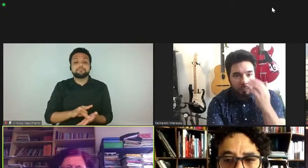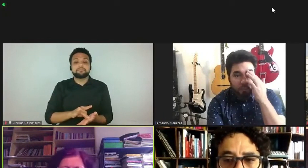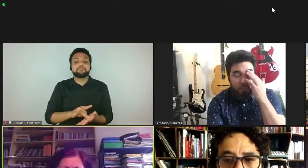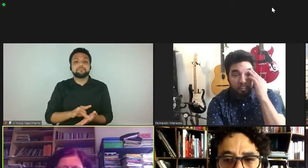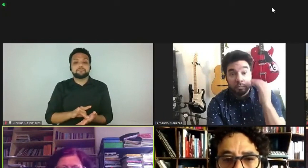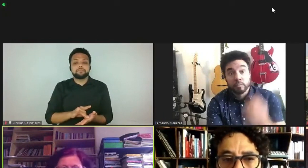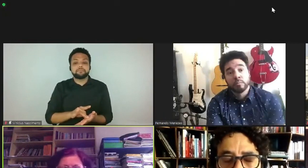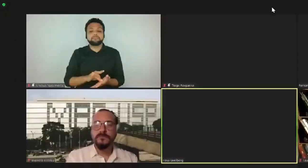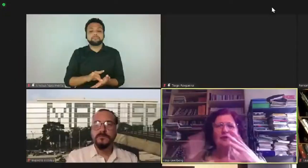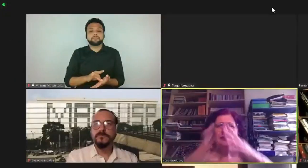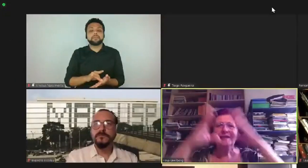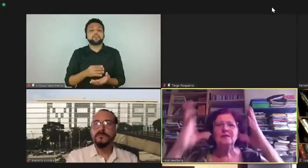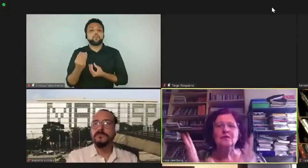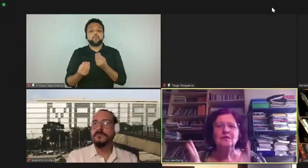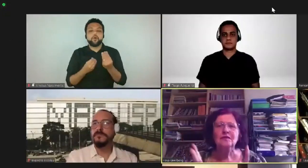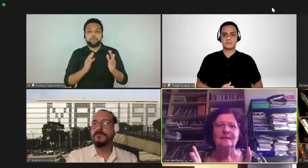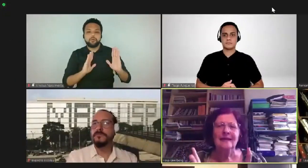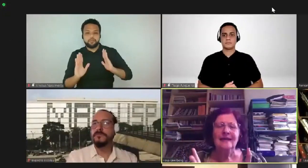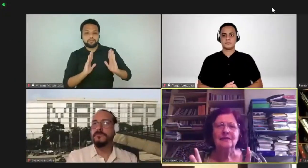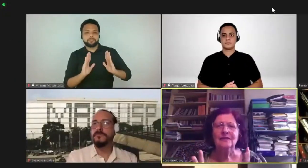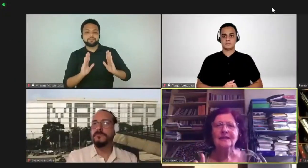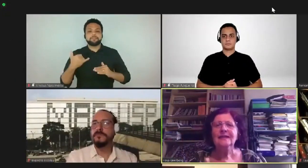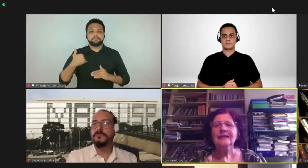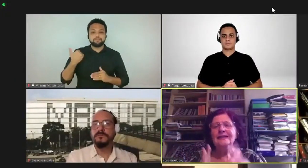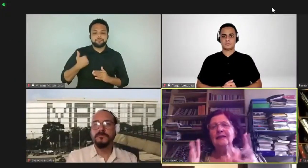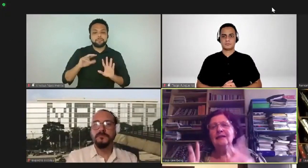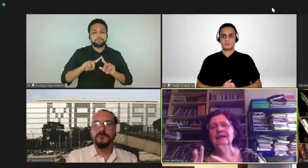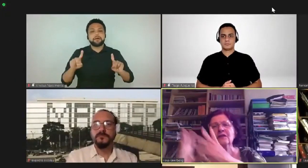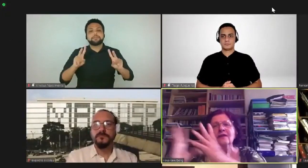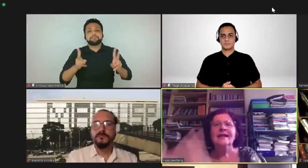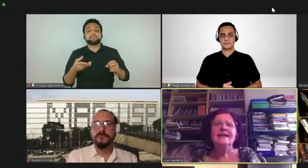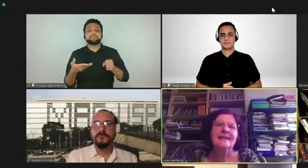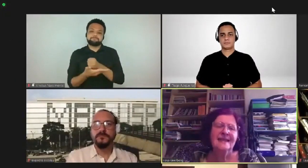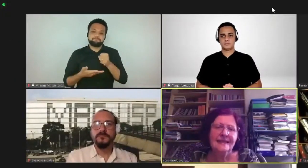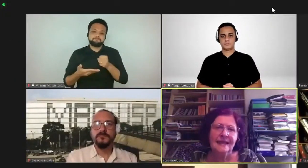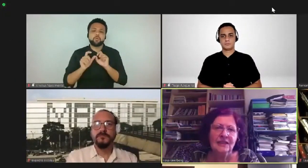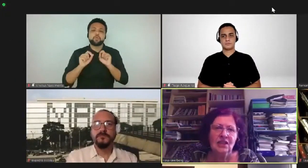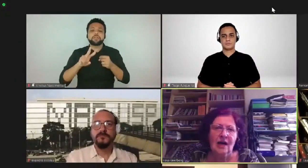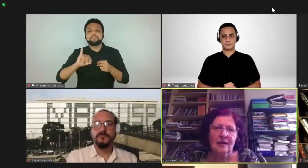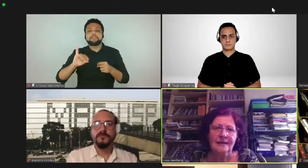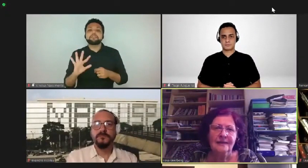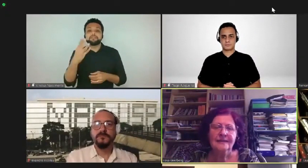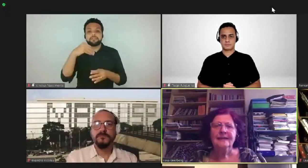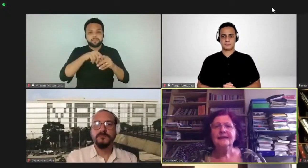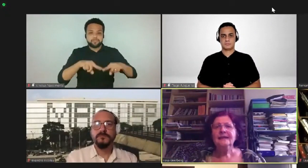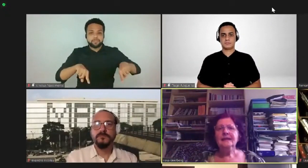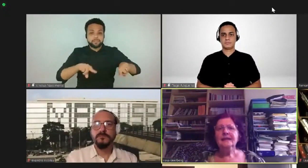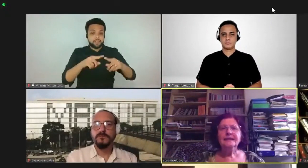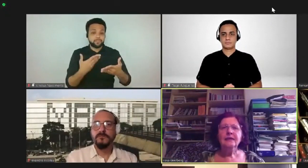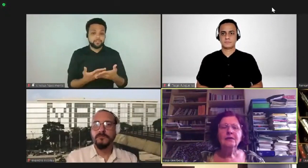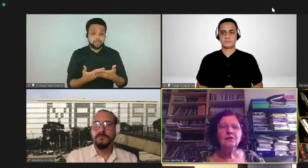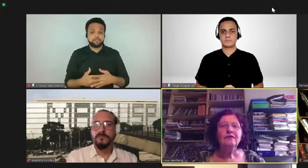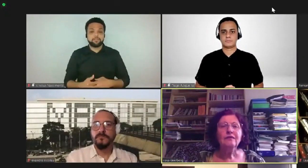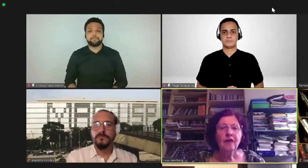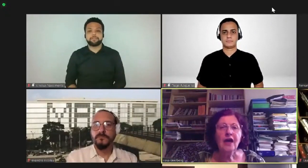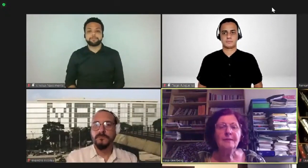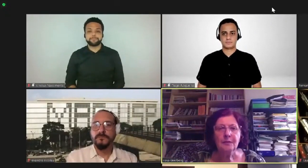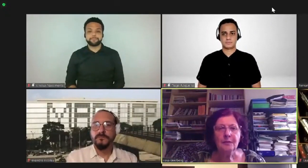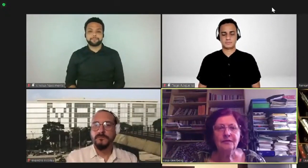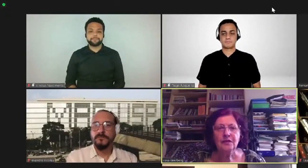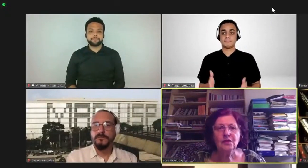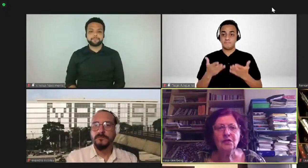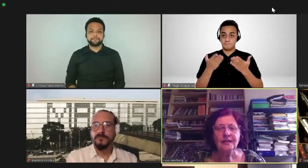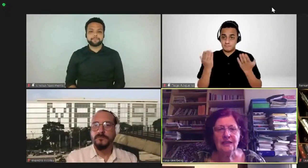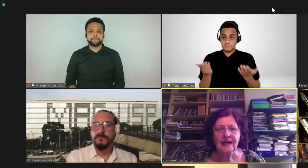de faixa etária, né, mas os mesmos fundamentos daquilo que eles vão realizar em sala de aula, né? Então, isso forma